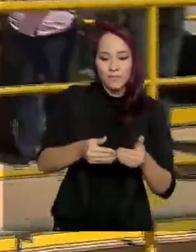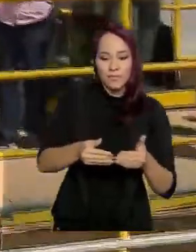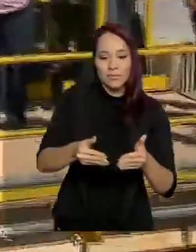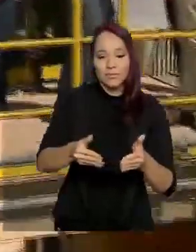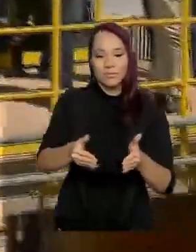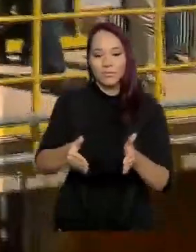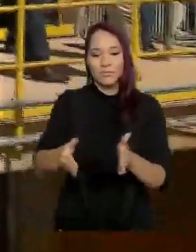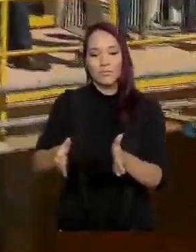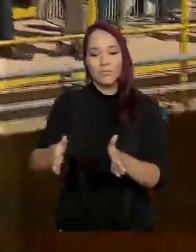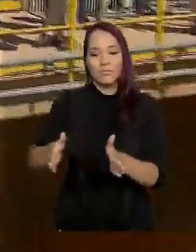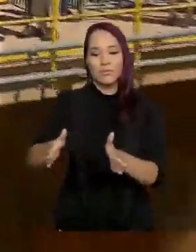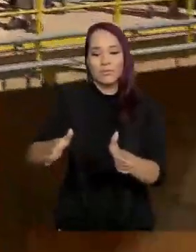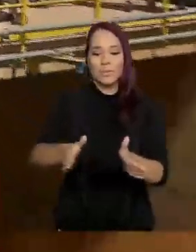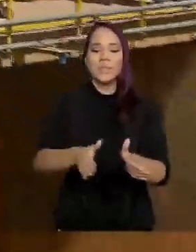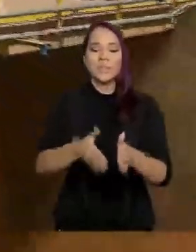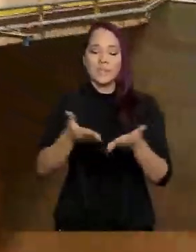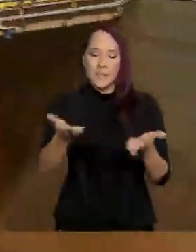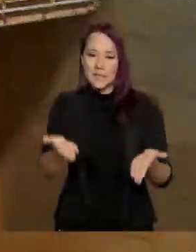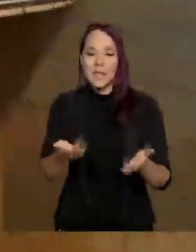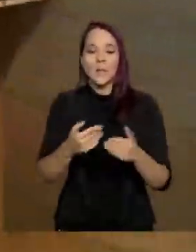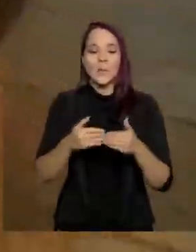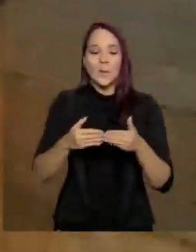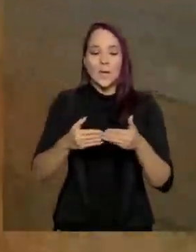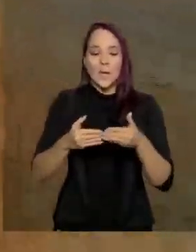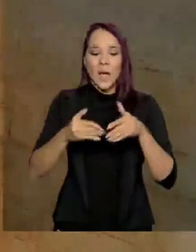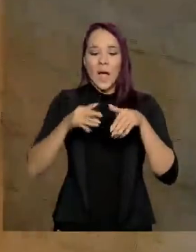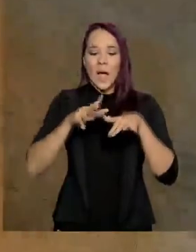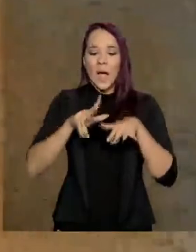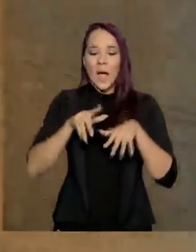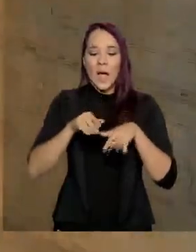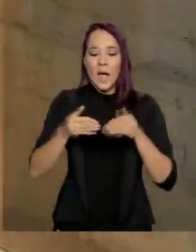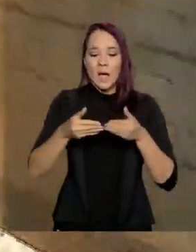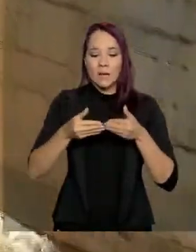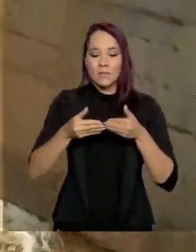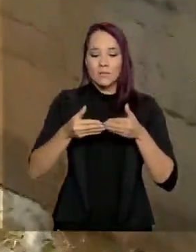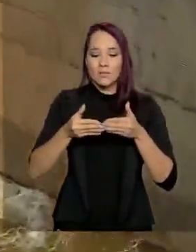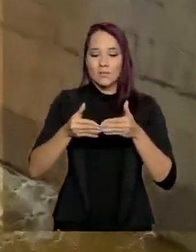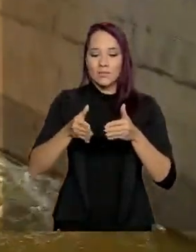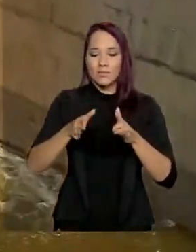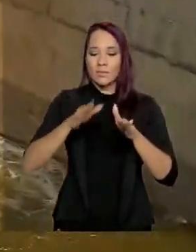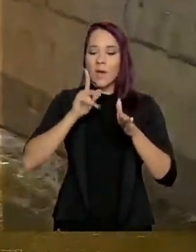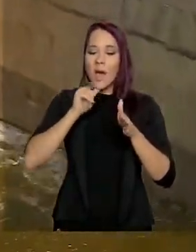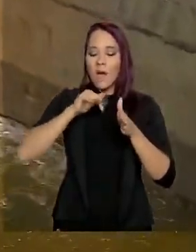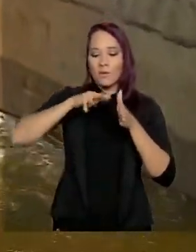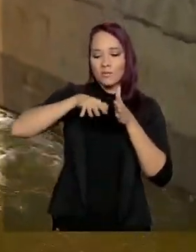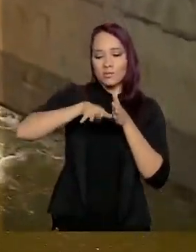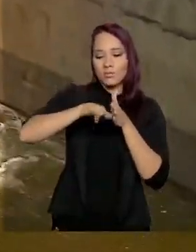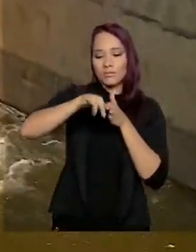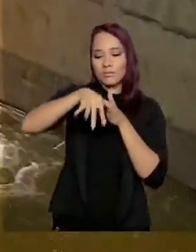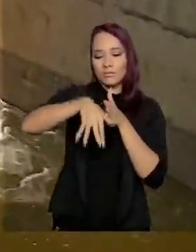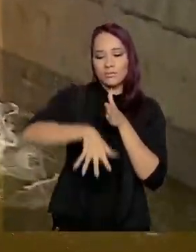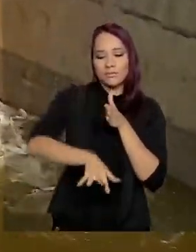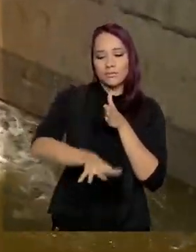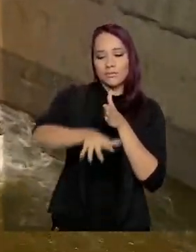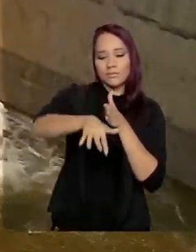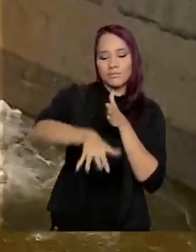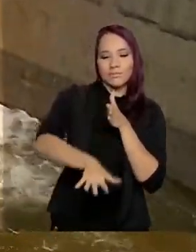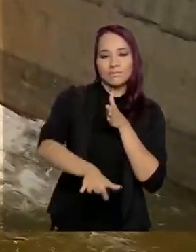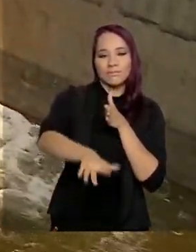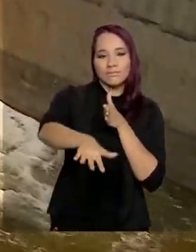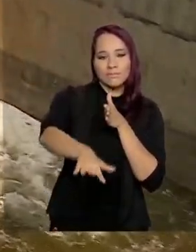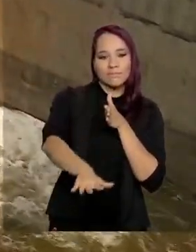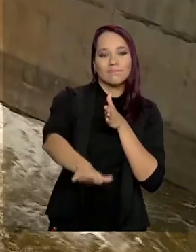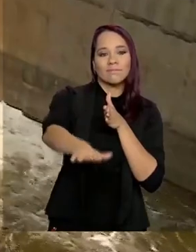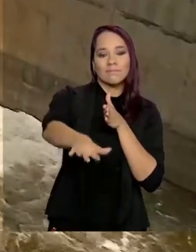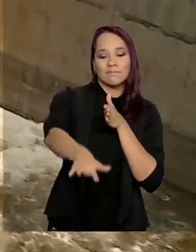oi e aí com esse comando a com porta foi aberta ea água passou então